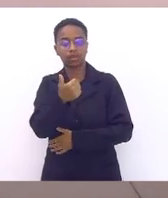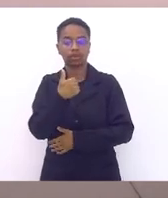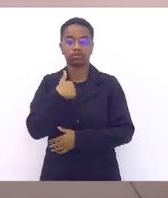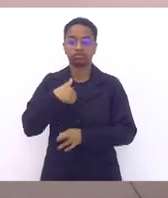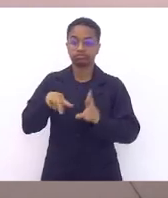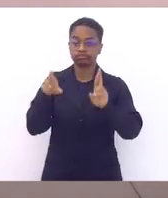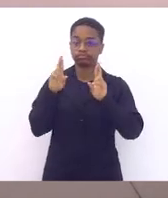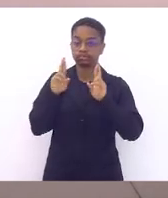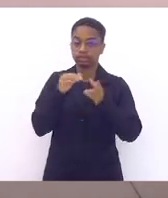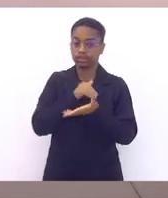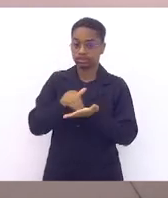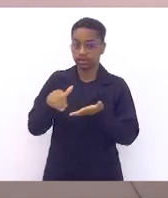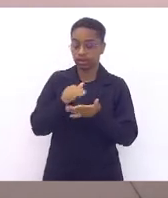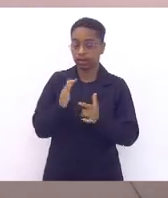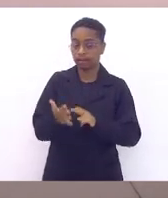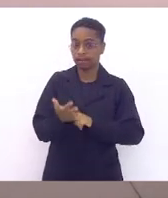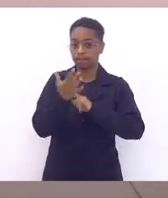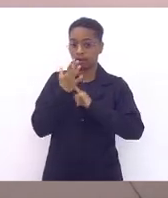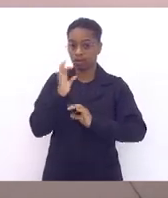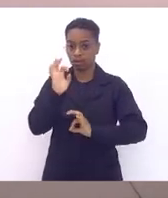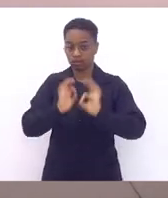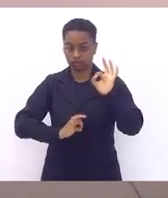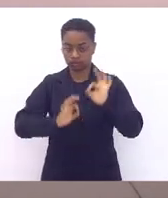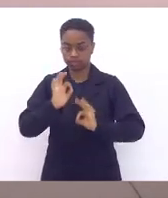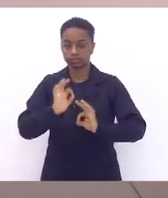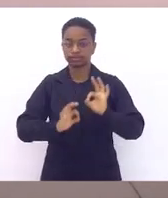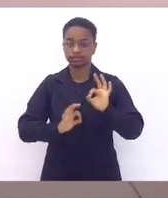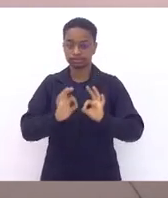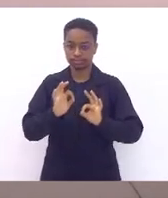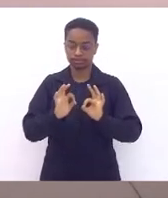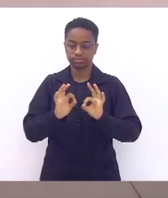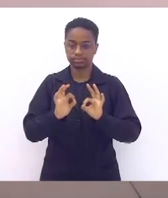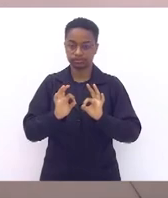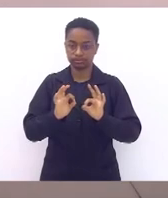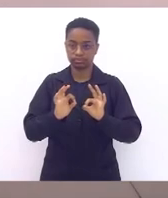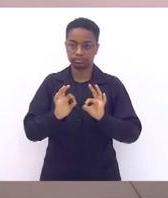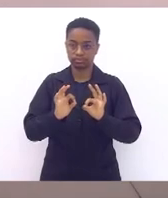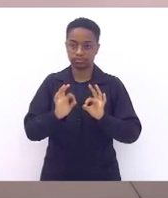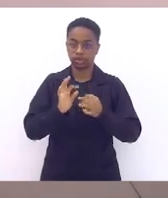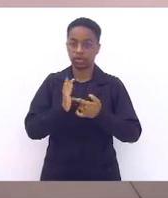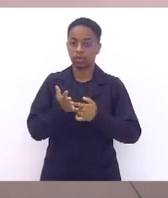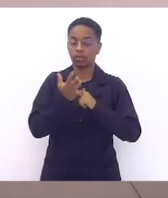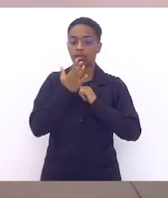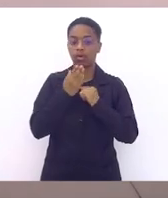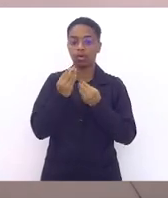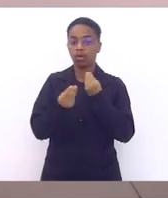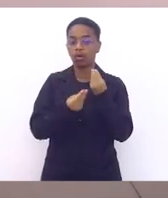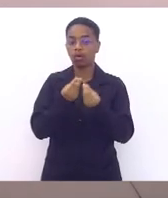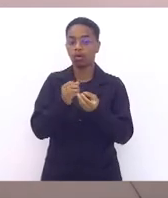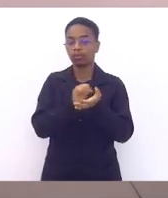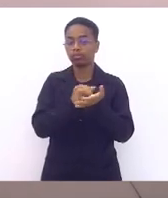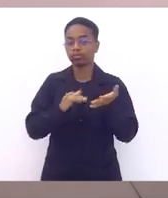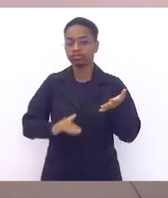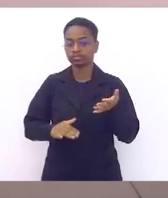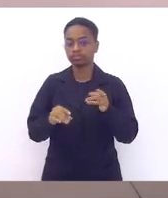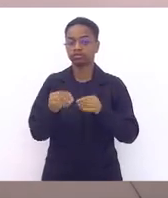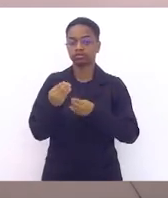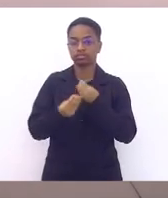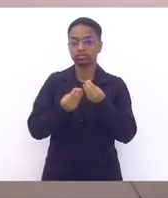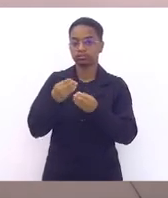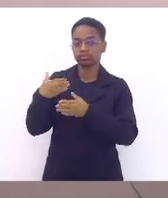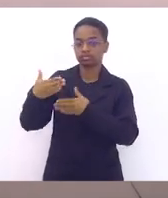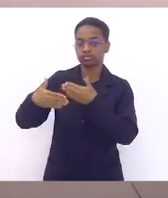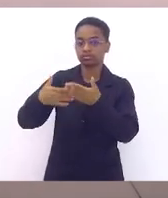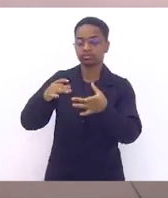que a Secretaria nos mostre esse plano, como estão essas atividades desenvolvidas